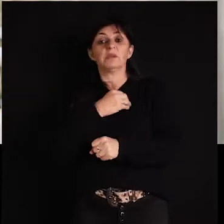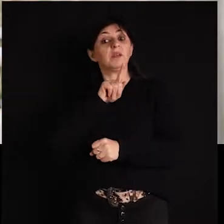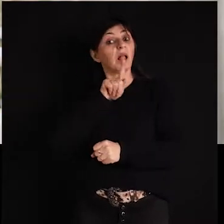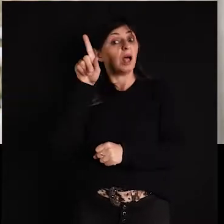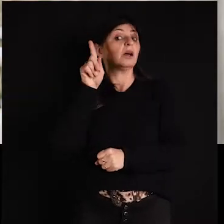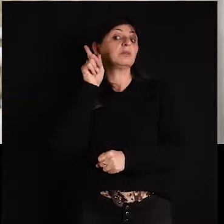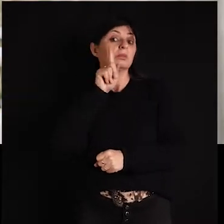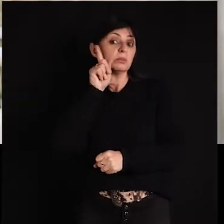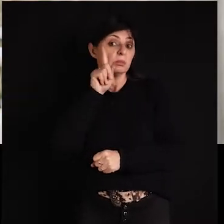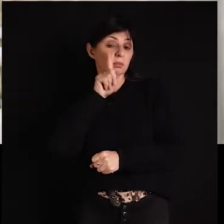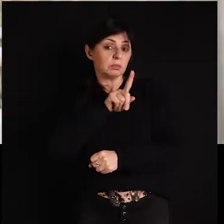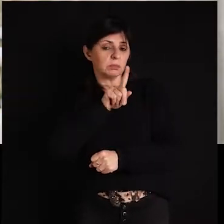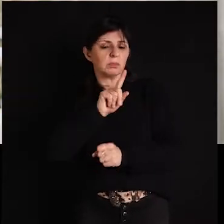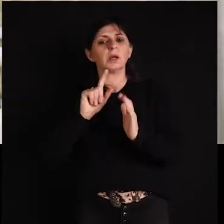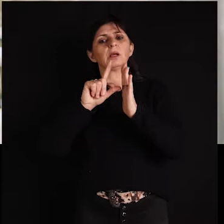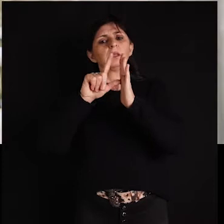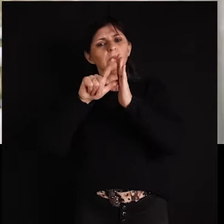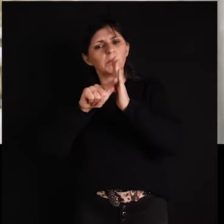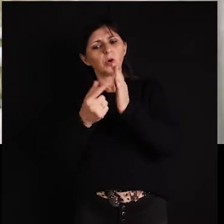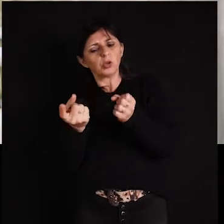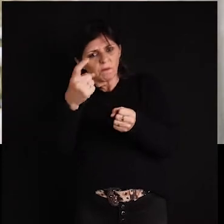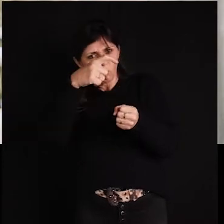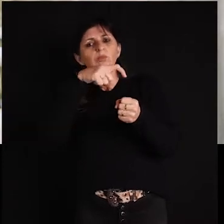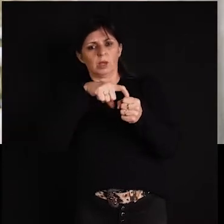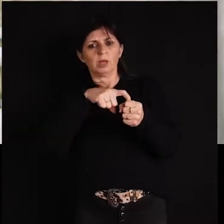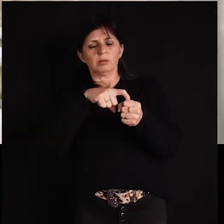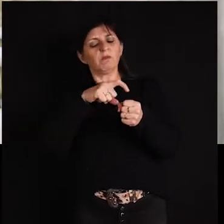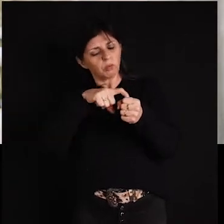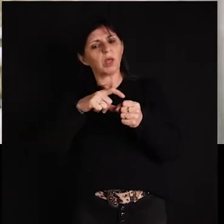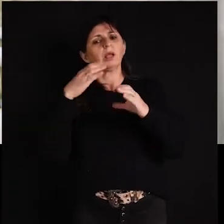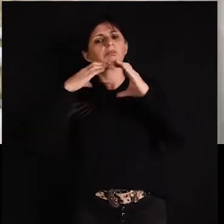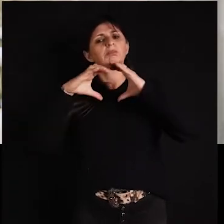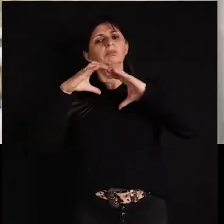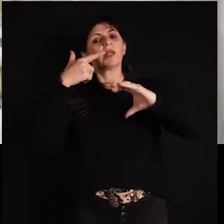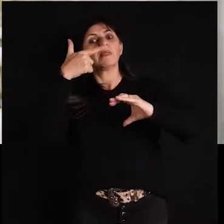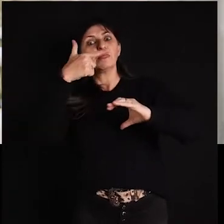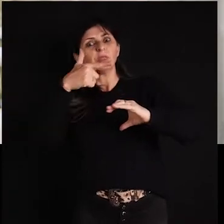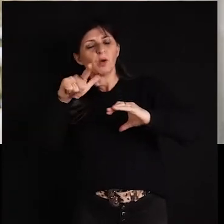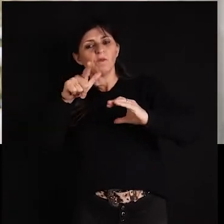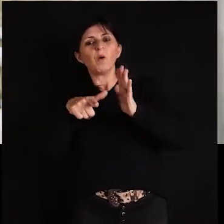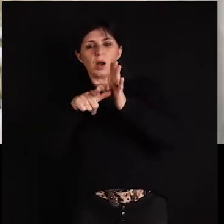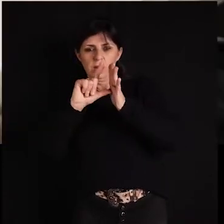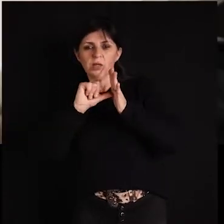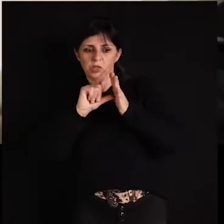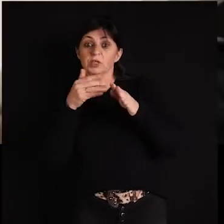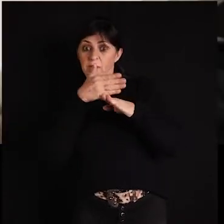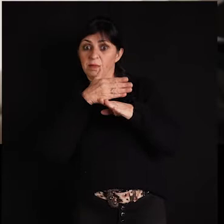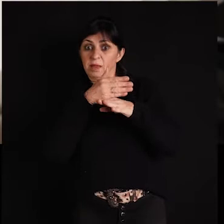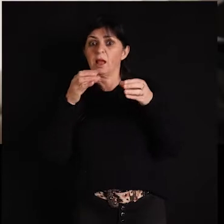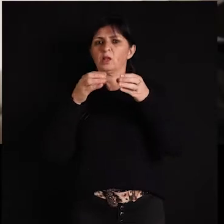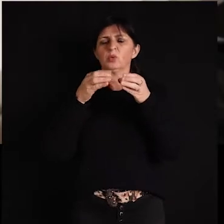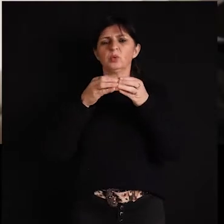E daí, quando eu voltei, que voltei a cantar de novo, foi antes de entrar nos Monarcas também. Aquela